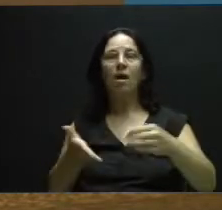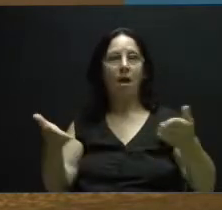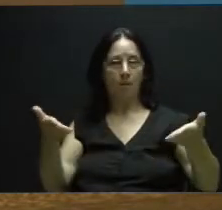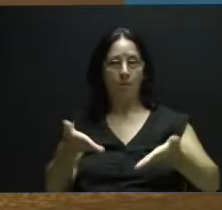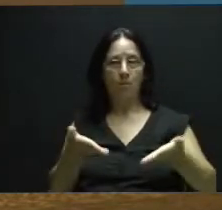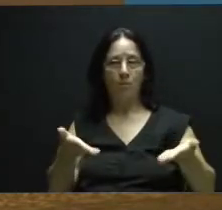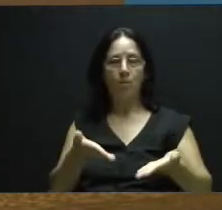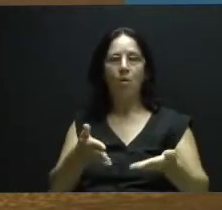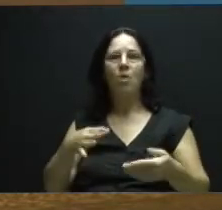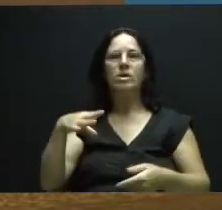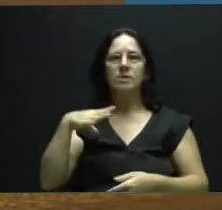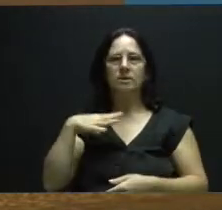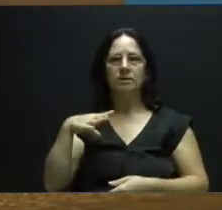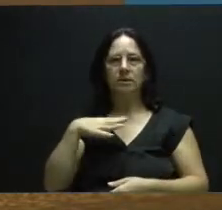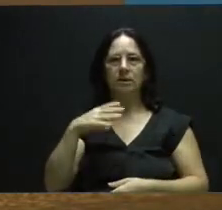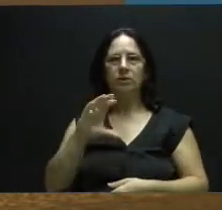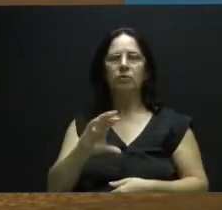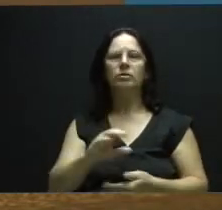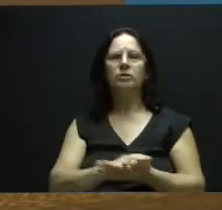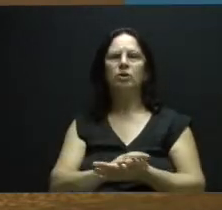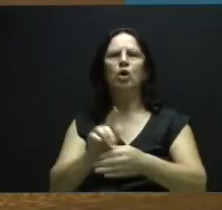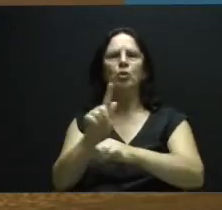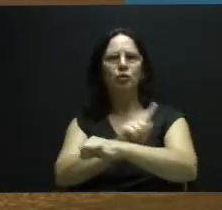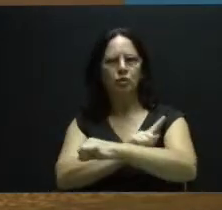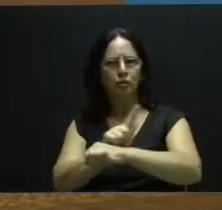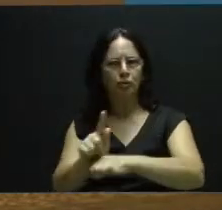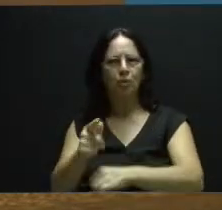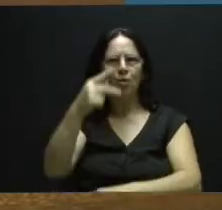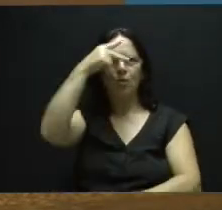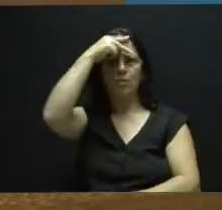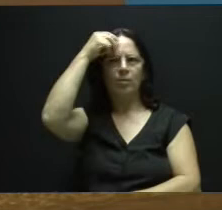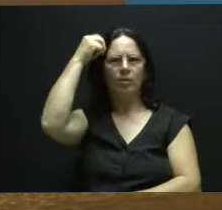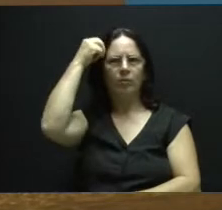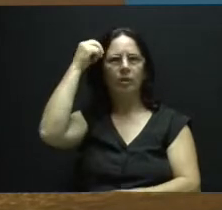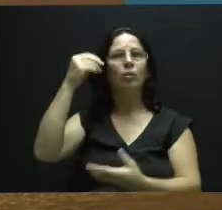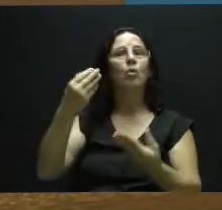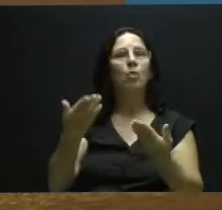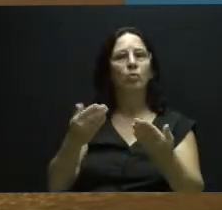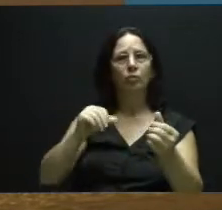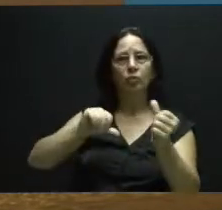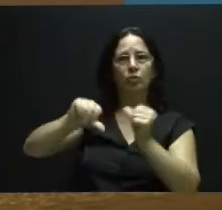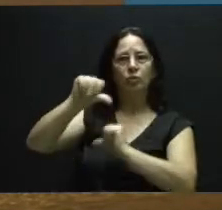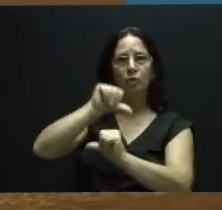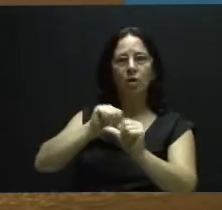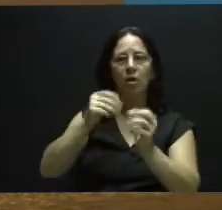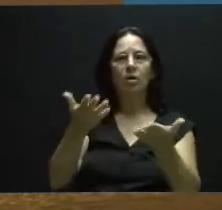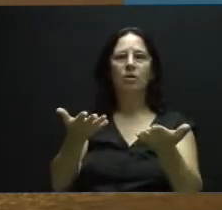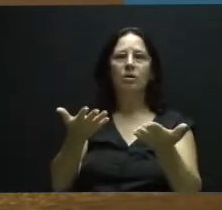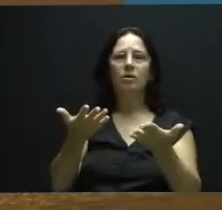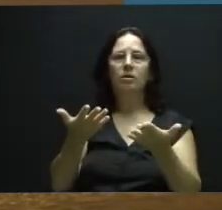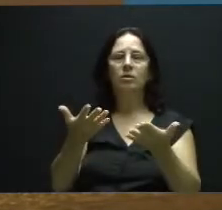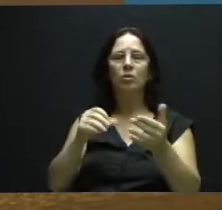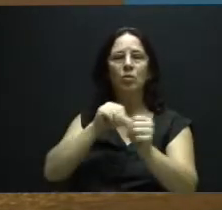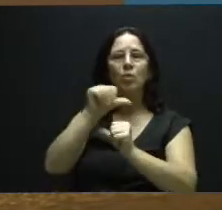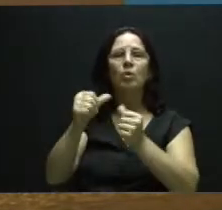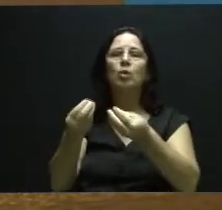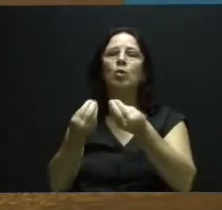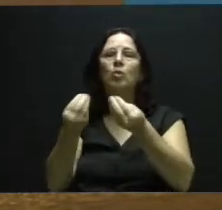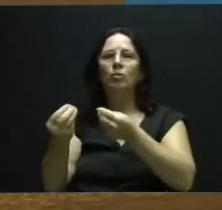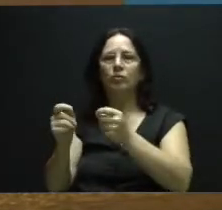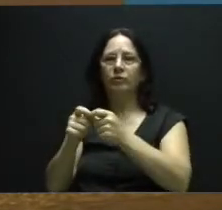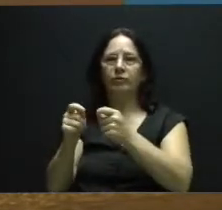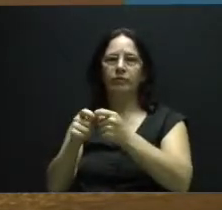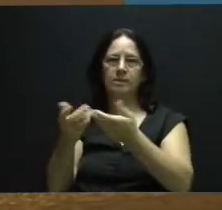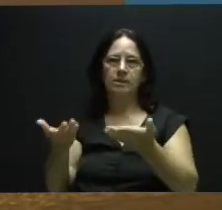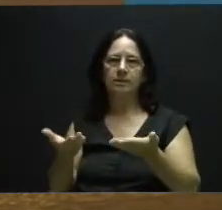o município ou seja o gestor o prefeito o ele troca ou ele muda tática essa é